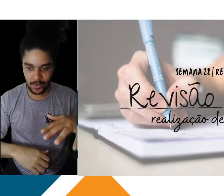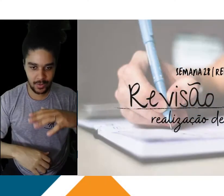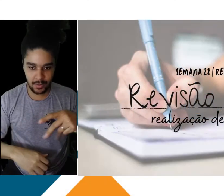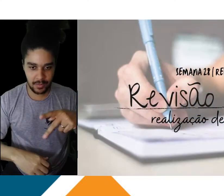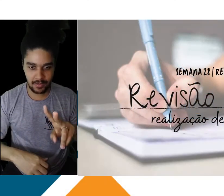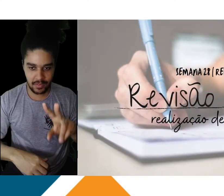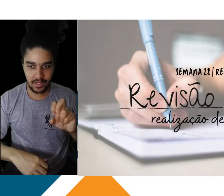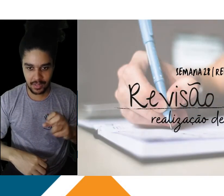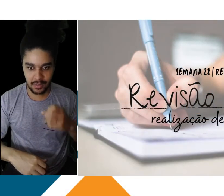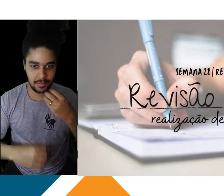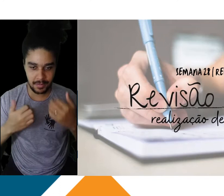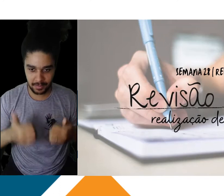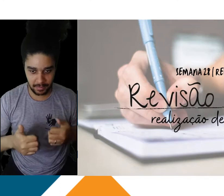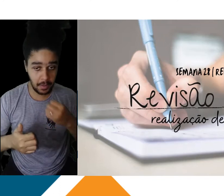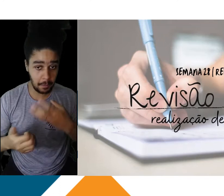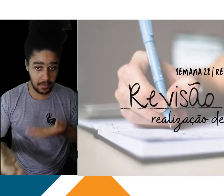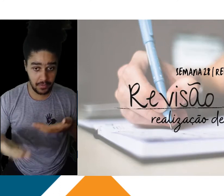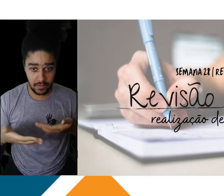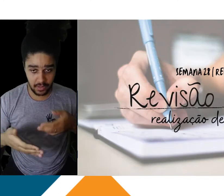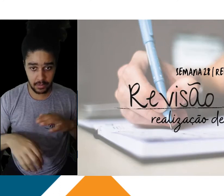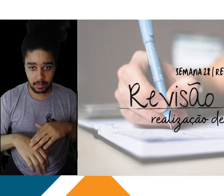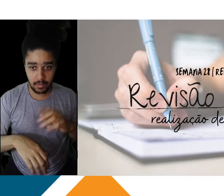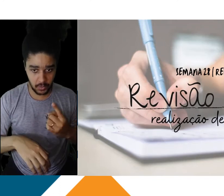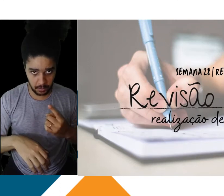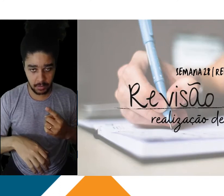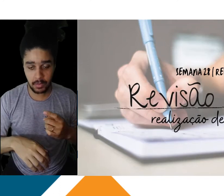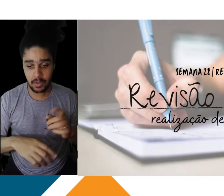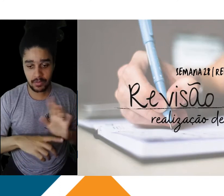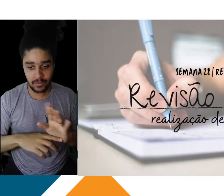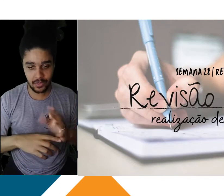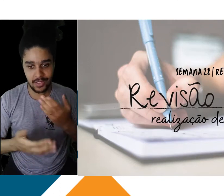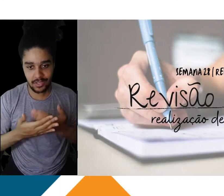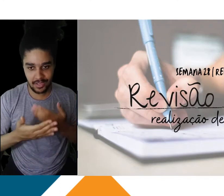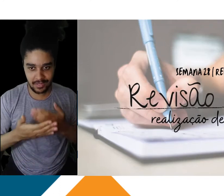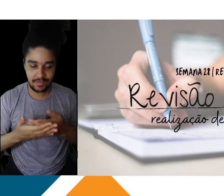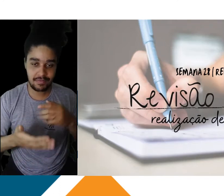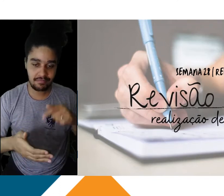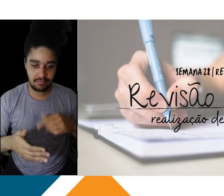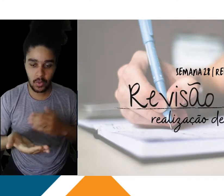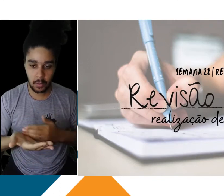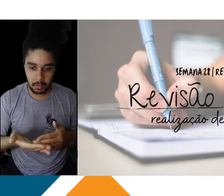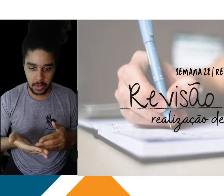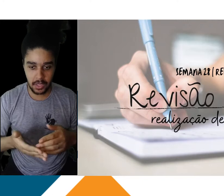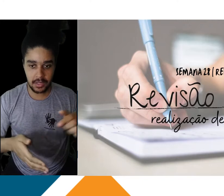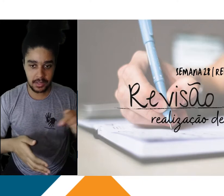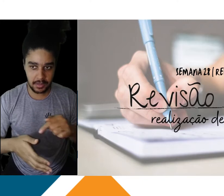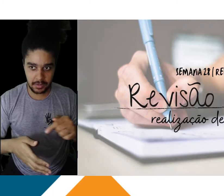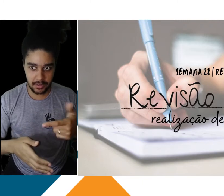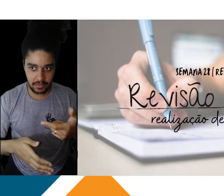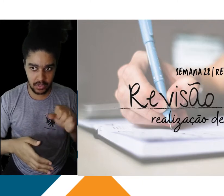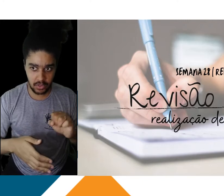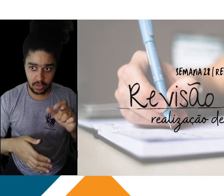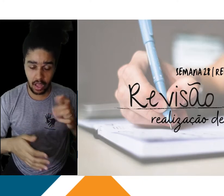Fala, galera do PVS, tudo bem? Sejam bem-vindos a mais uma videoaula. Estamos iniciando a nossa semana 28 e